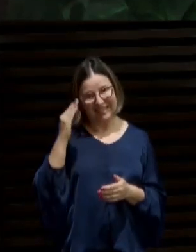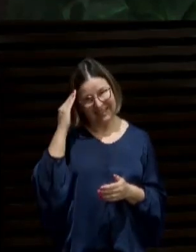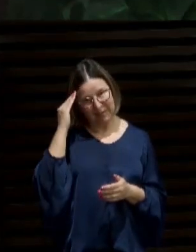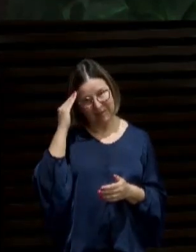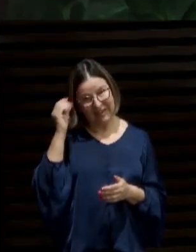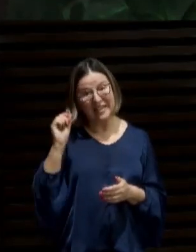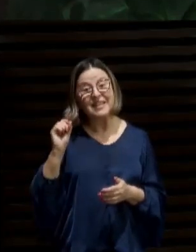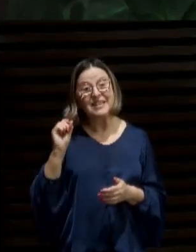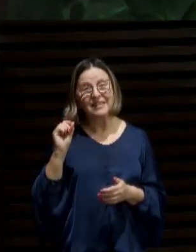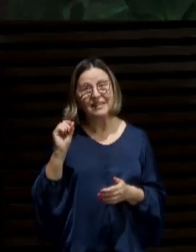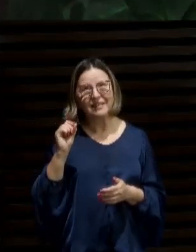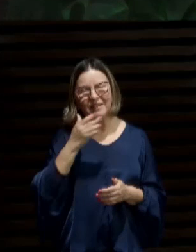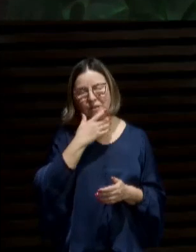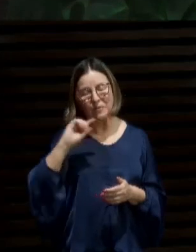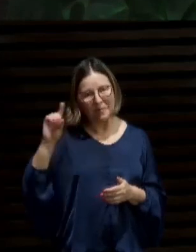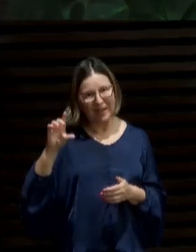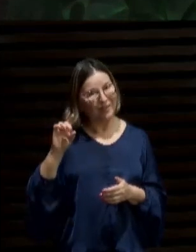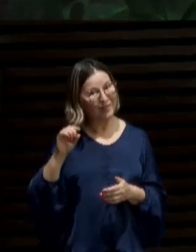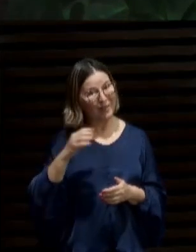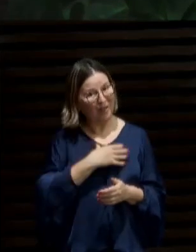Ninguém sabe quem é o Pai senão o Filho.